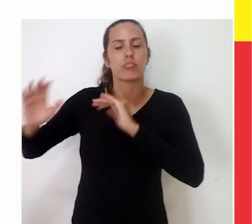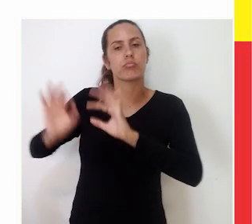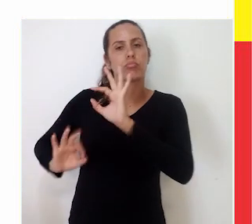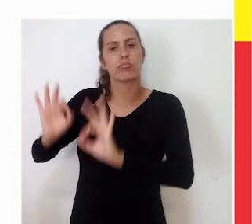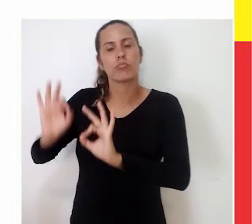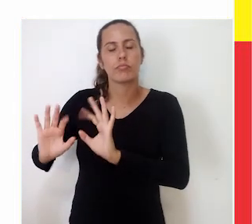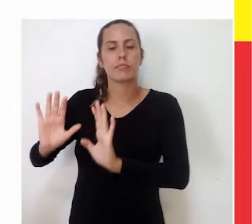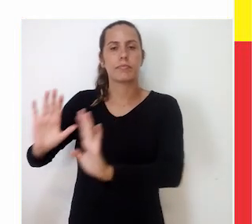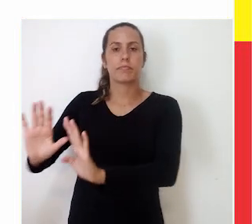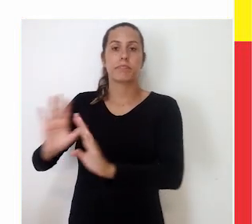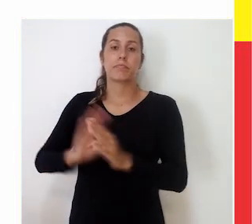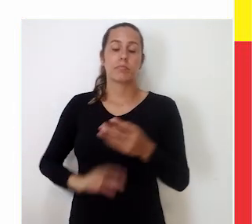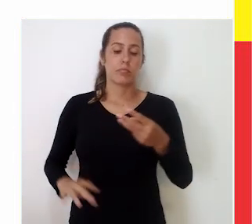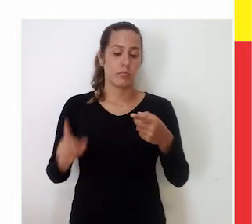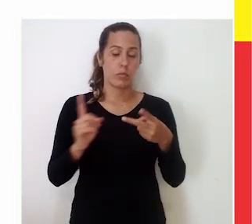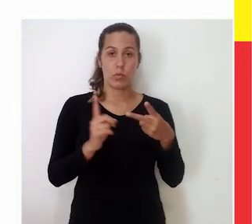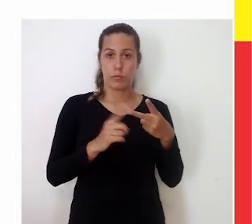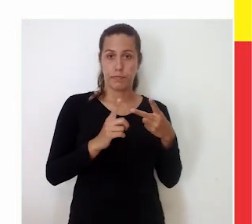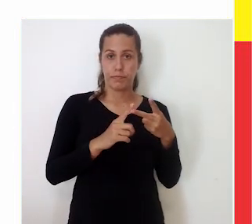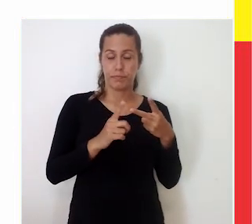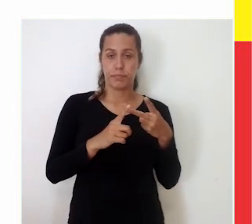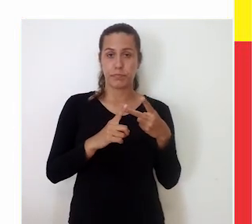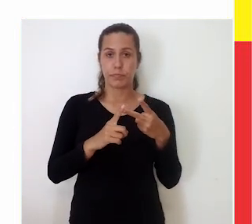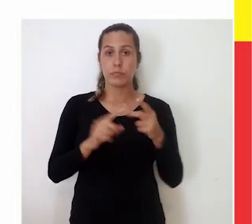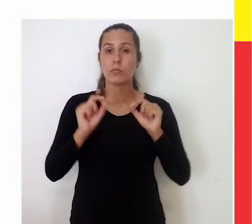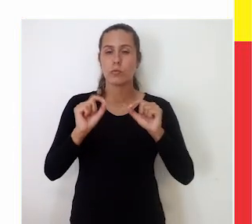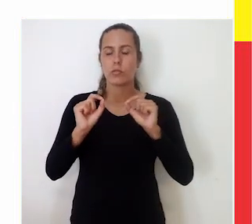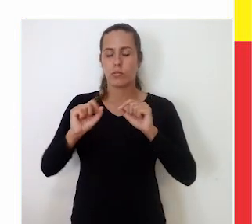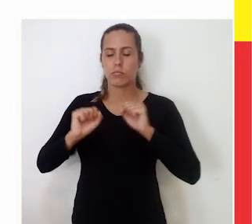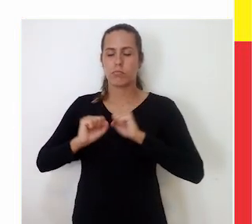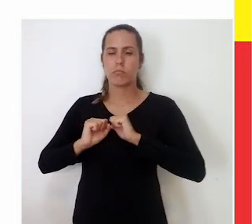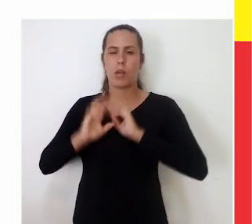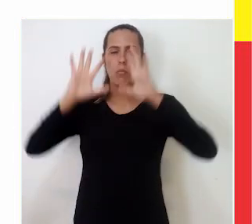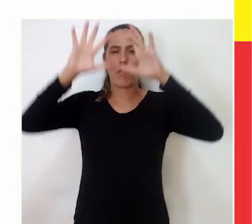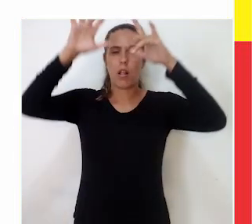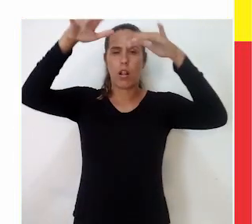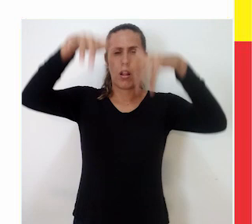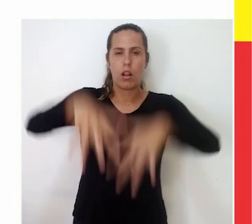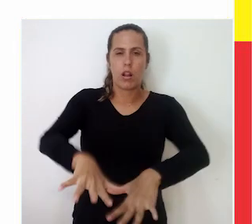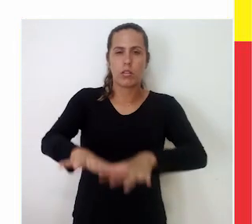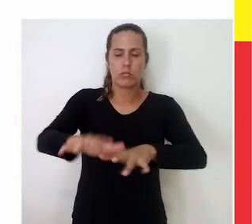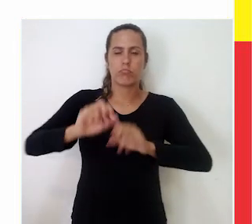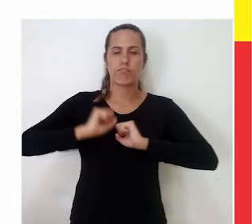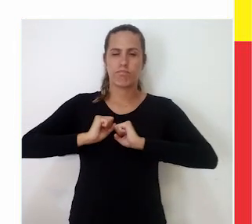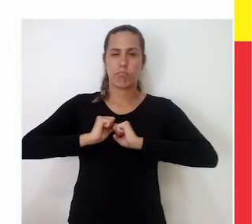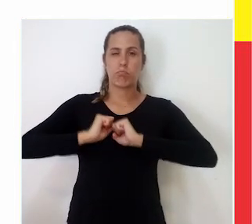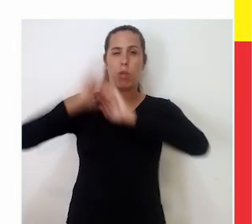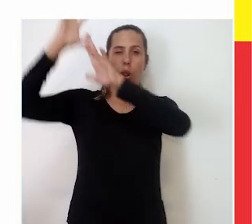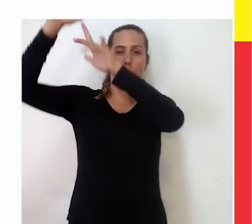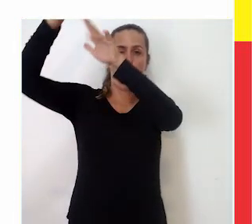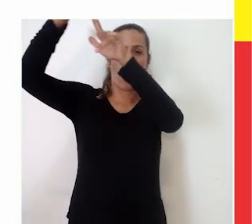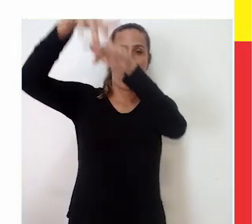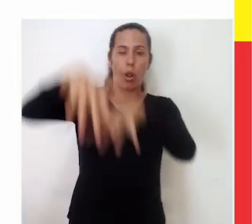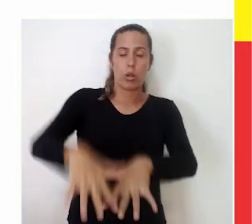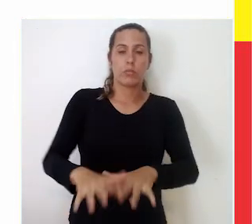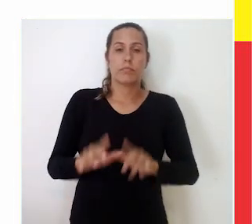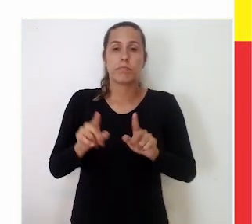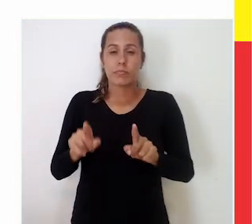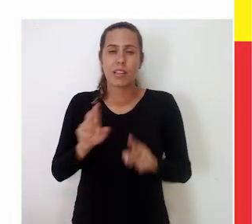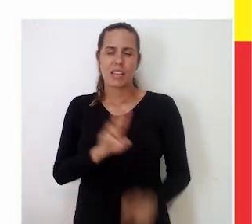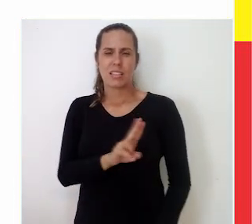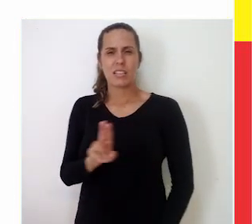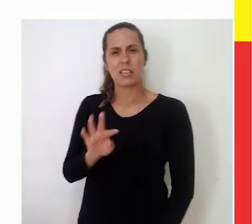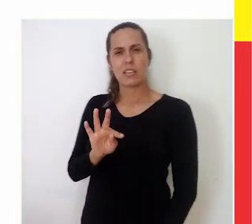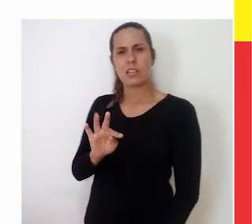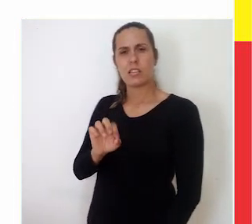tá certo, natural, que a gente vai ver hoje, são os tsunamis. Essa palavrinha é